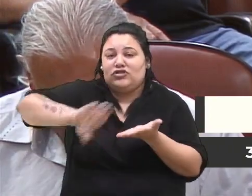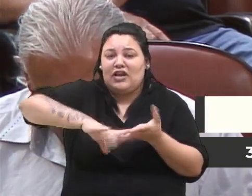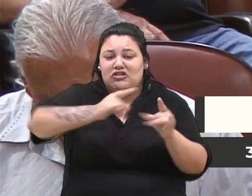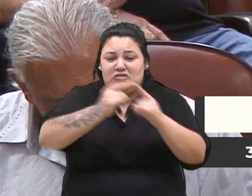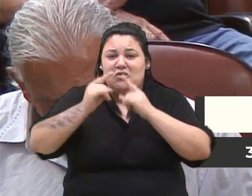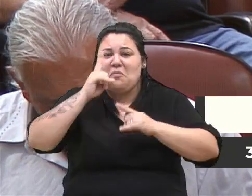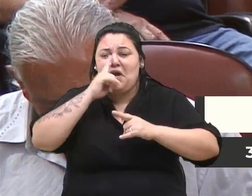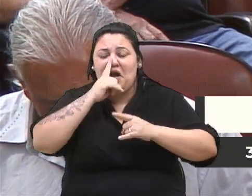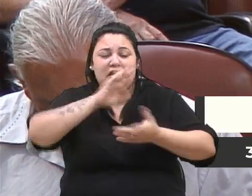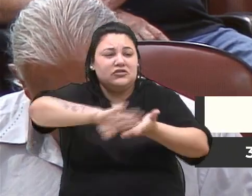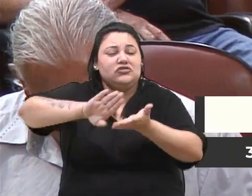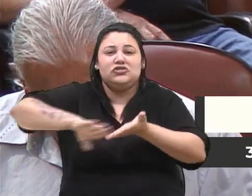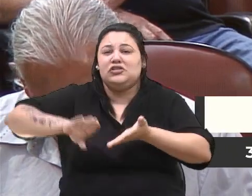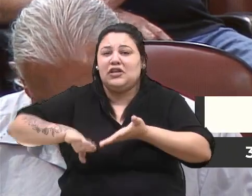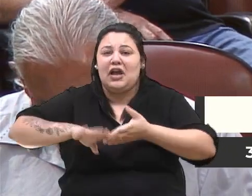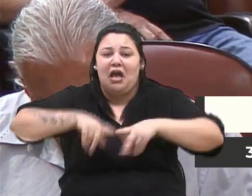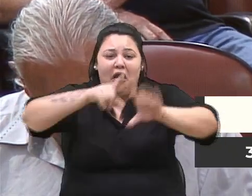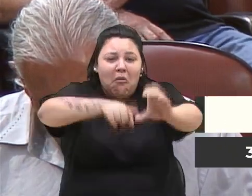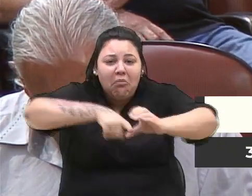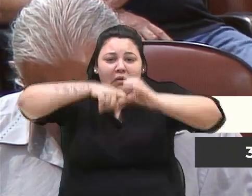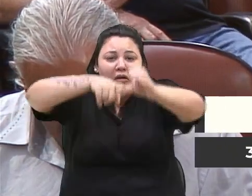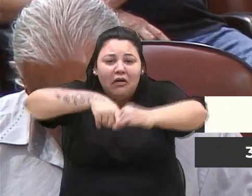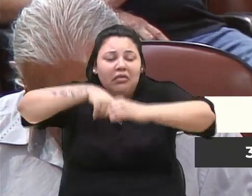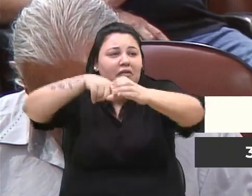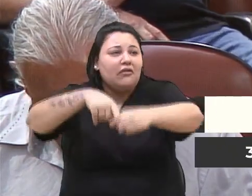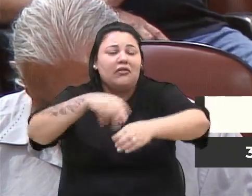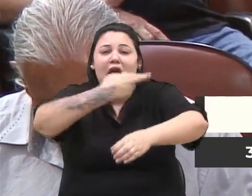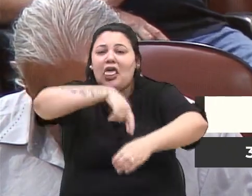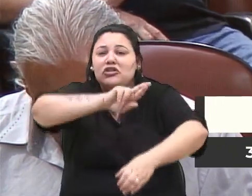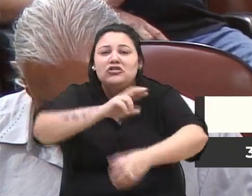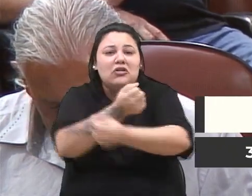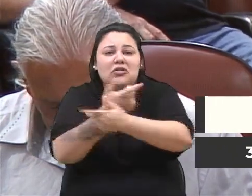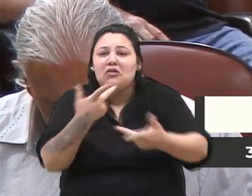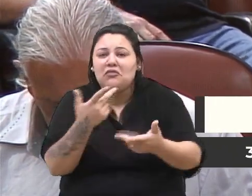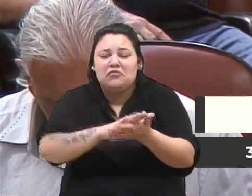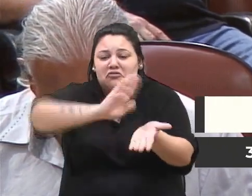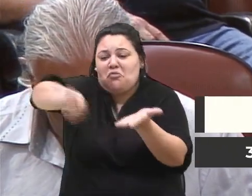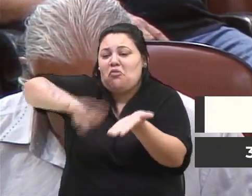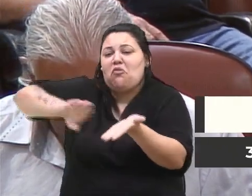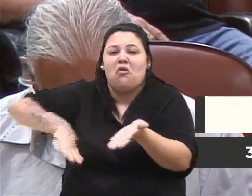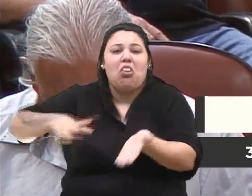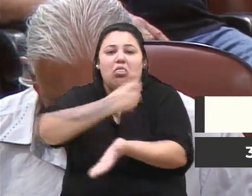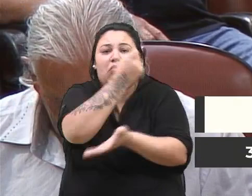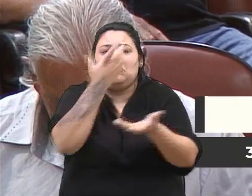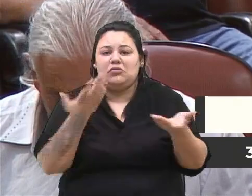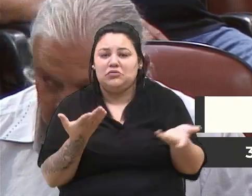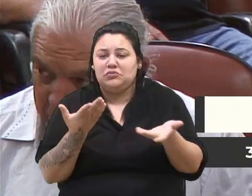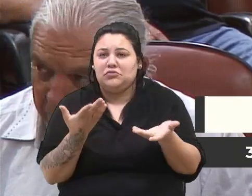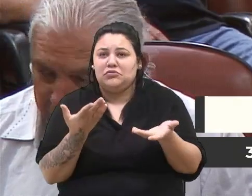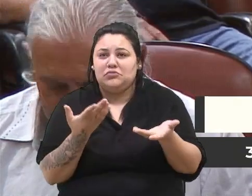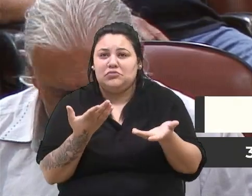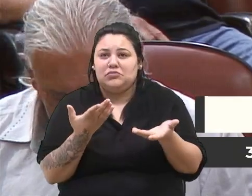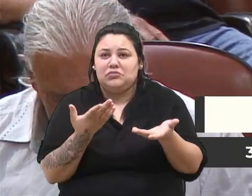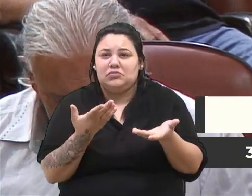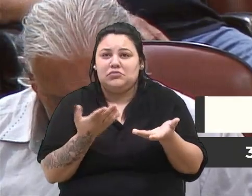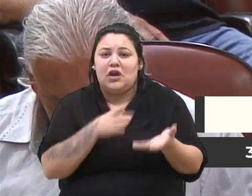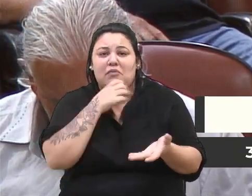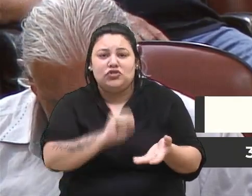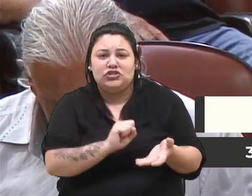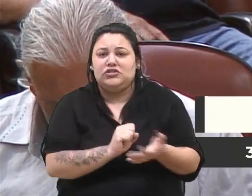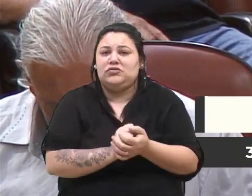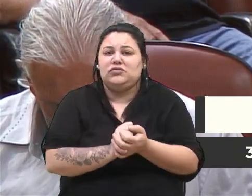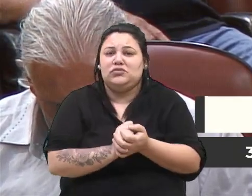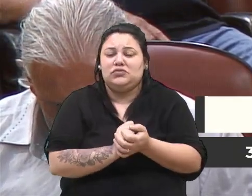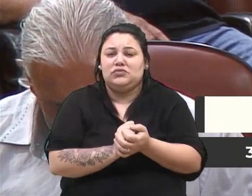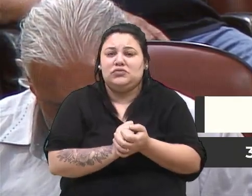negócio lá da Umbanda, vamos tirar o negócio... tudo, vamos tirar tudo. Tudo, os freios capuchinhos, a parada gay,